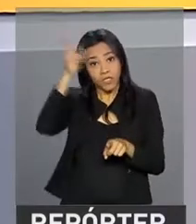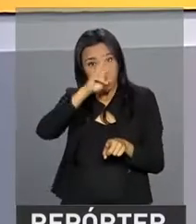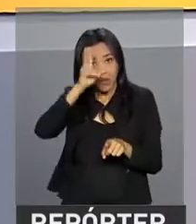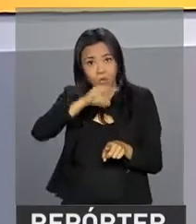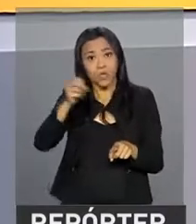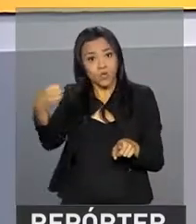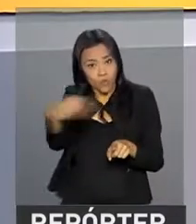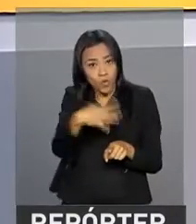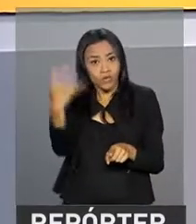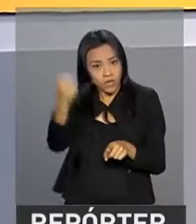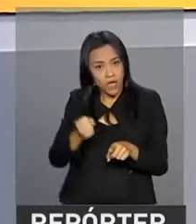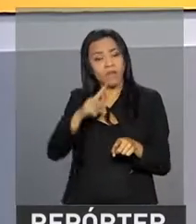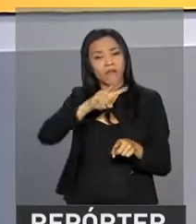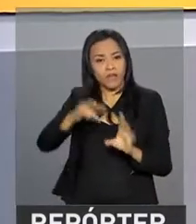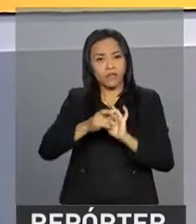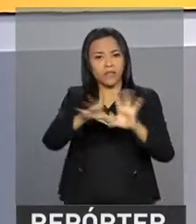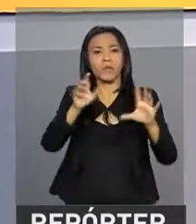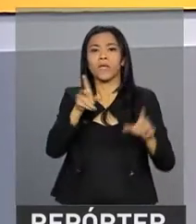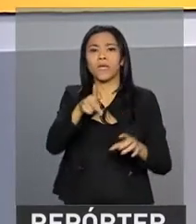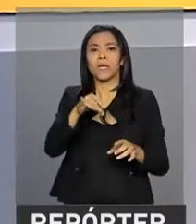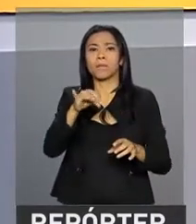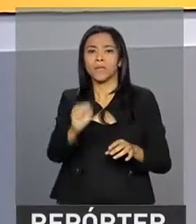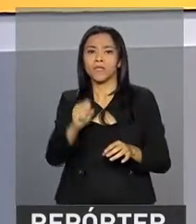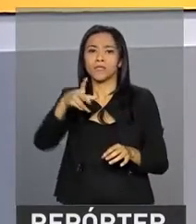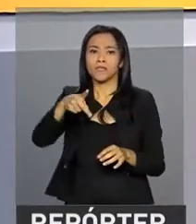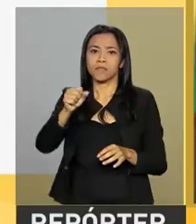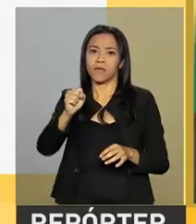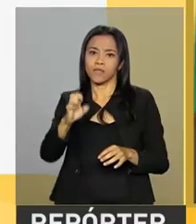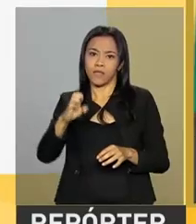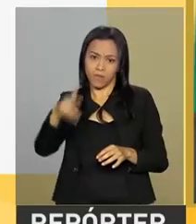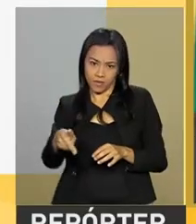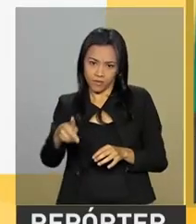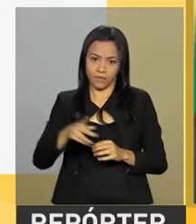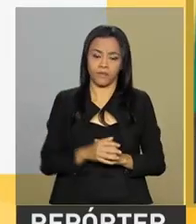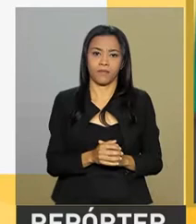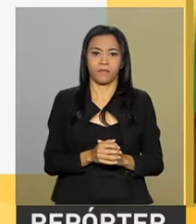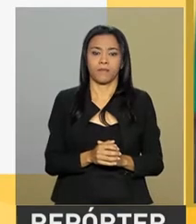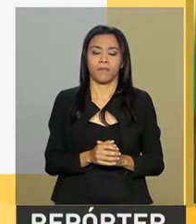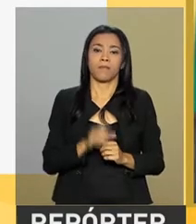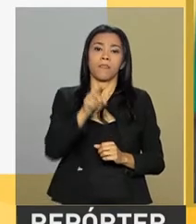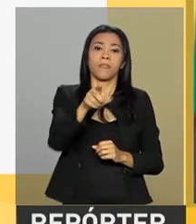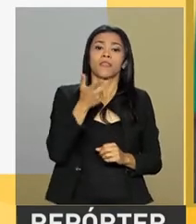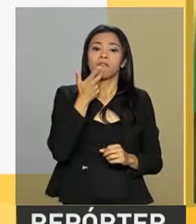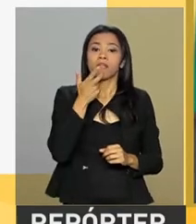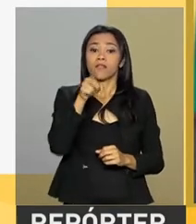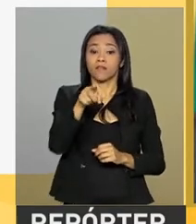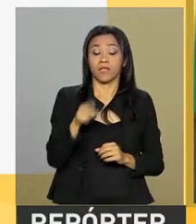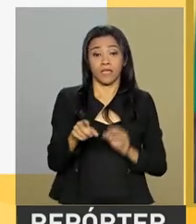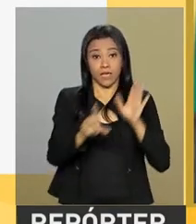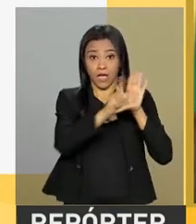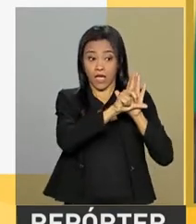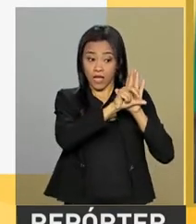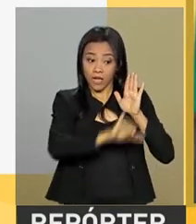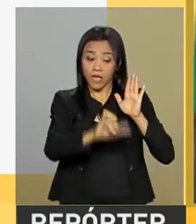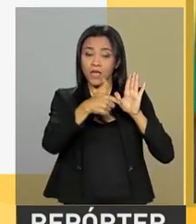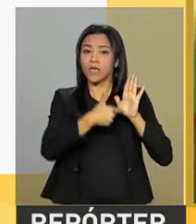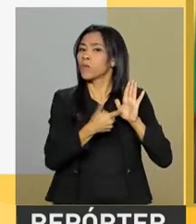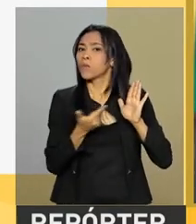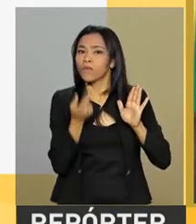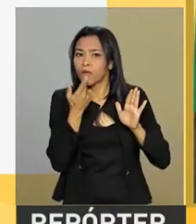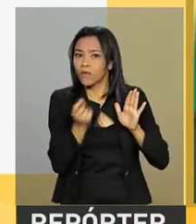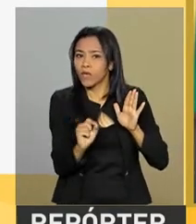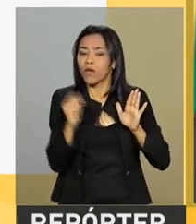vai ser liberado dessa vez o do pis pasep a lei permitirá que homens e mulheres